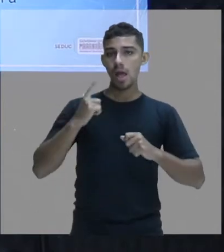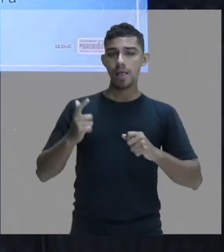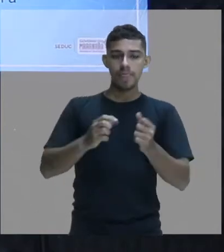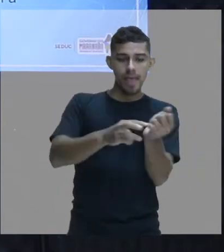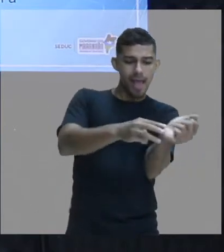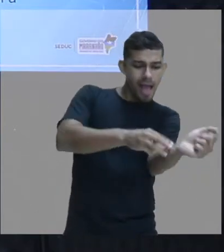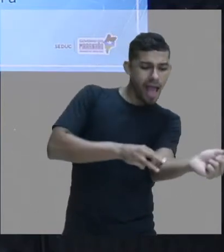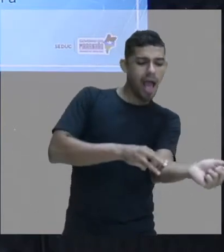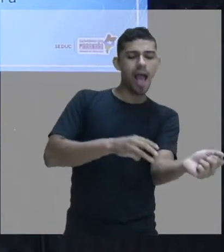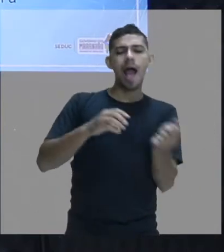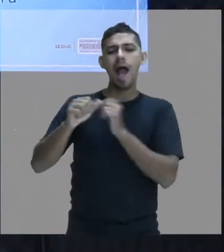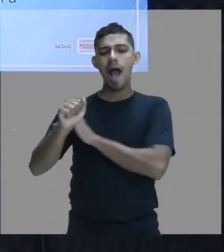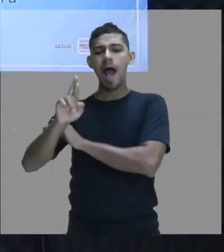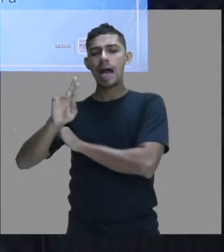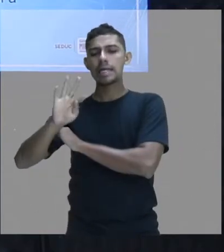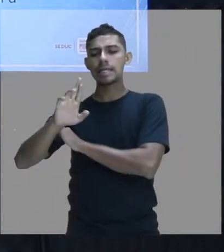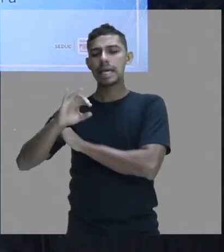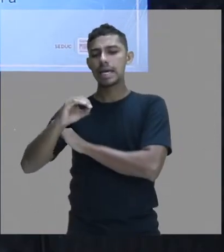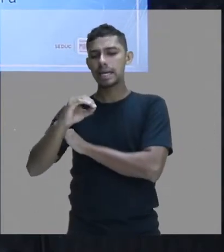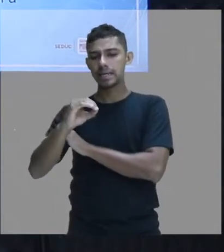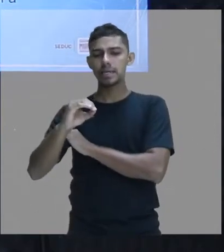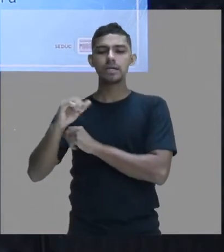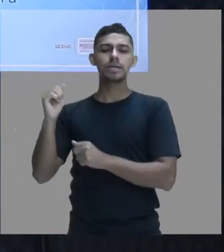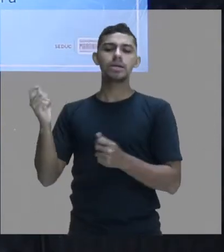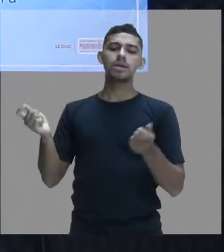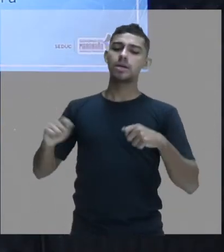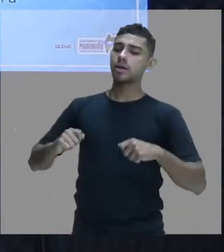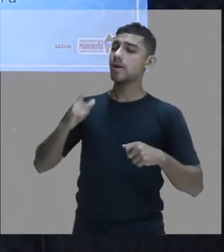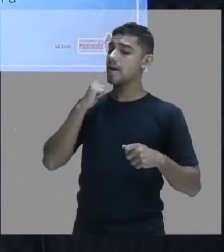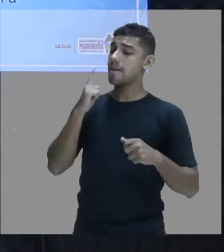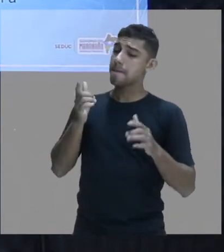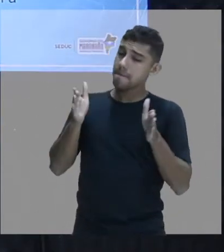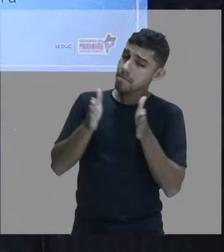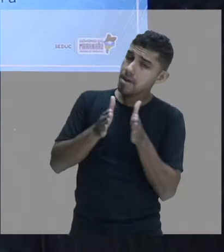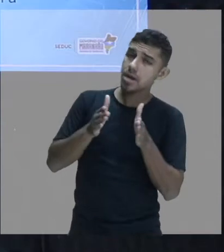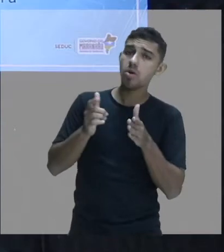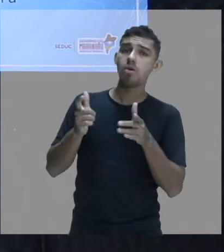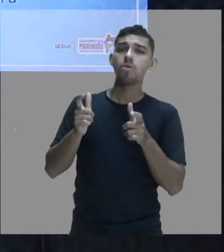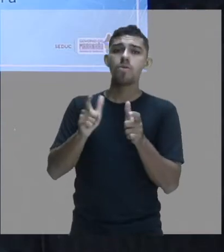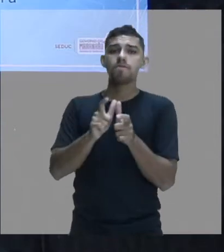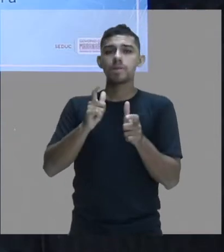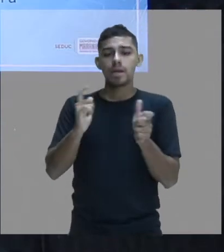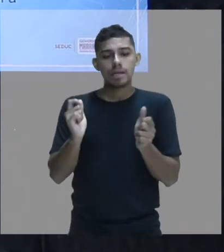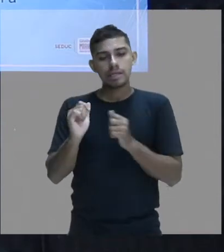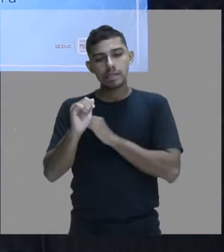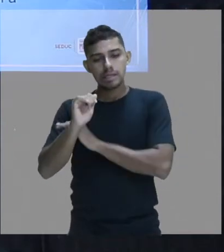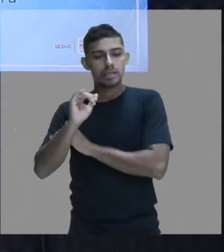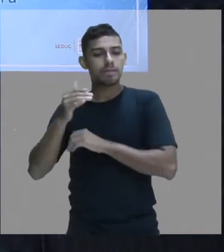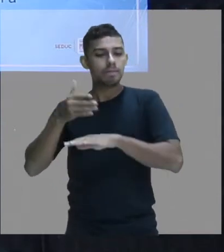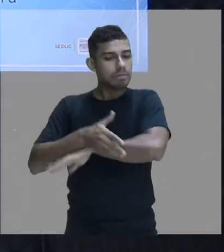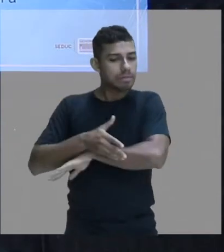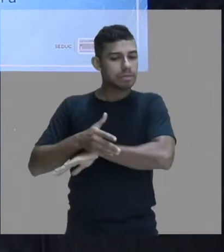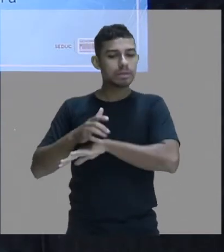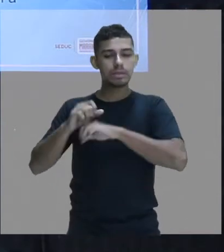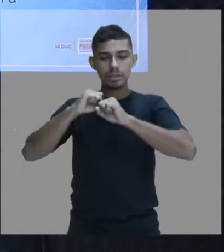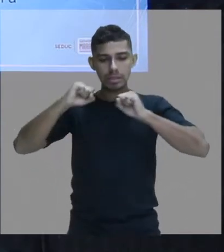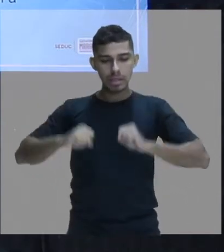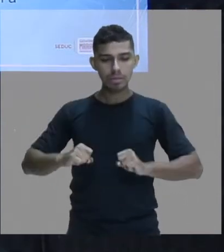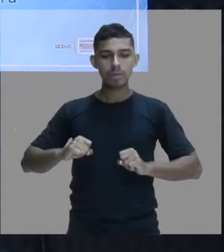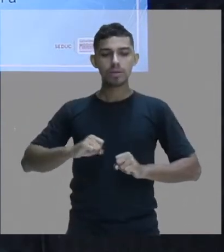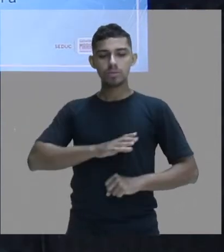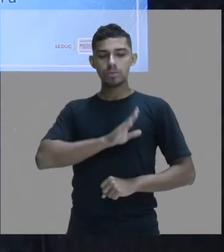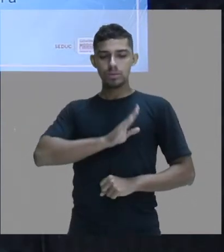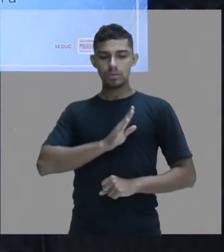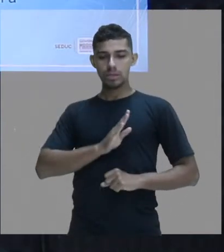quanto veias, mas com um calibre menor, que integram o sistema cardiovascular, permitindo assim a formação de uma rede